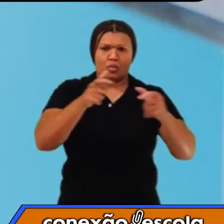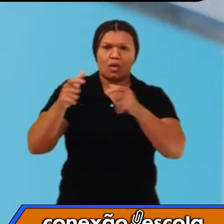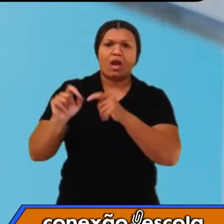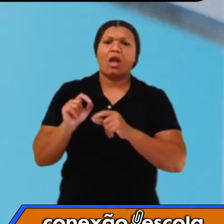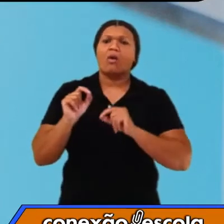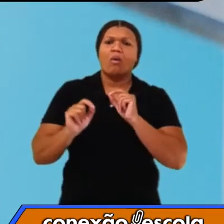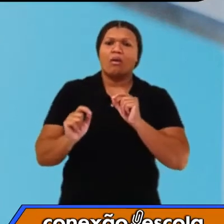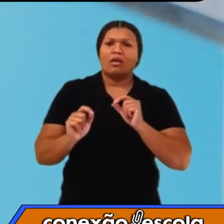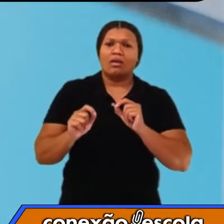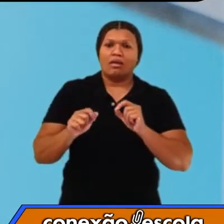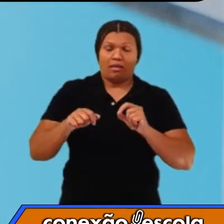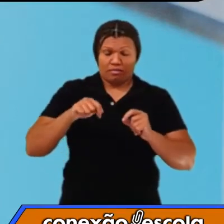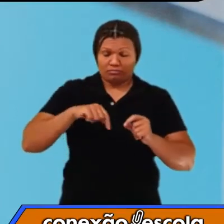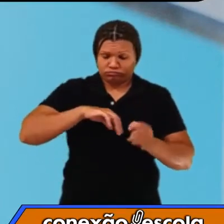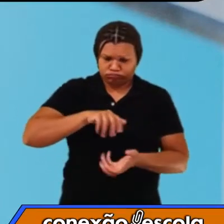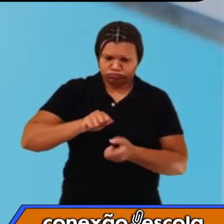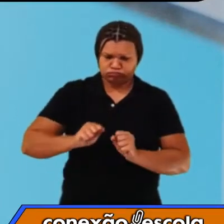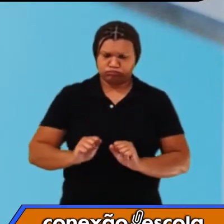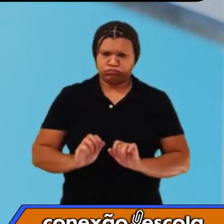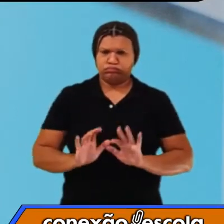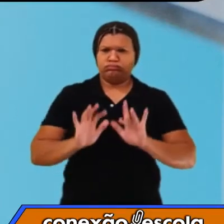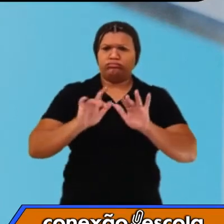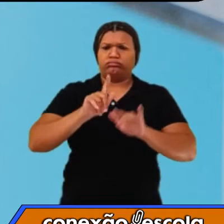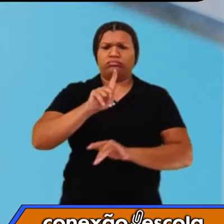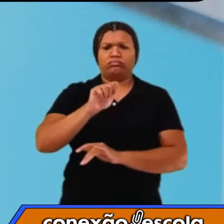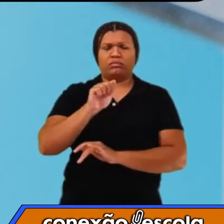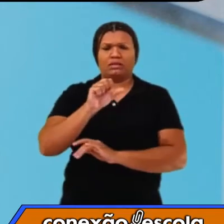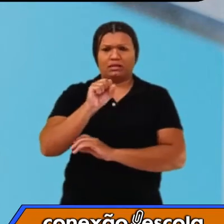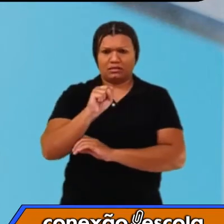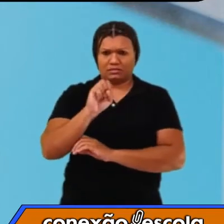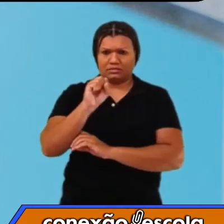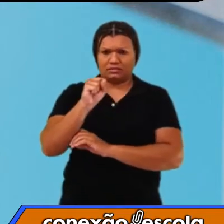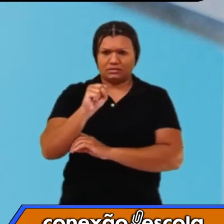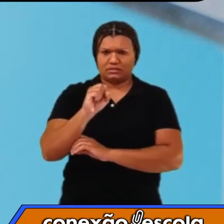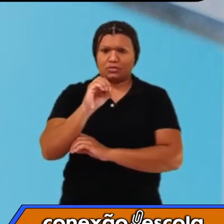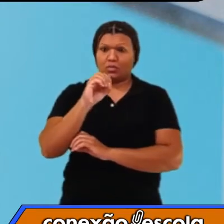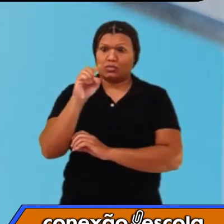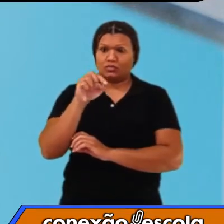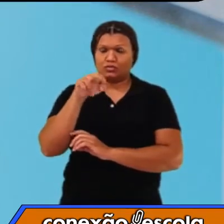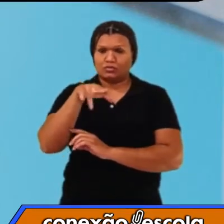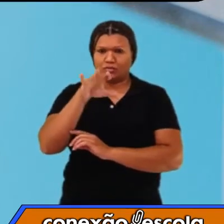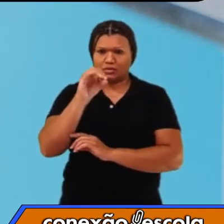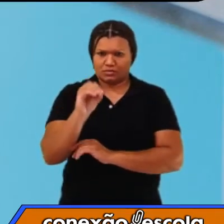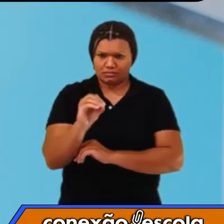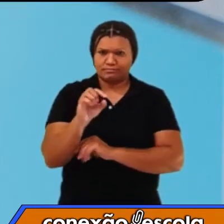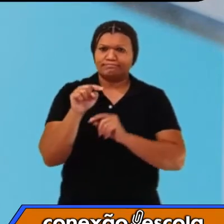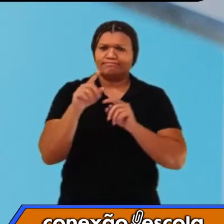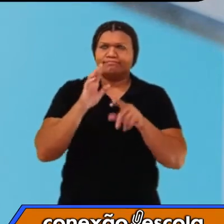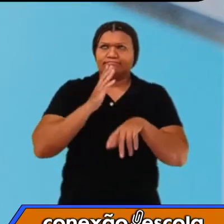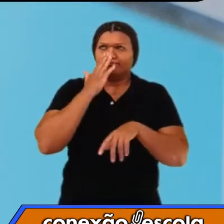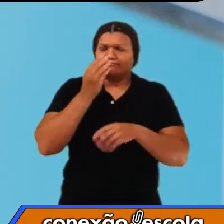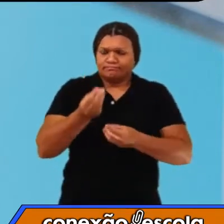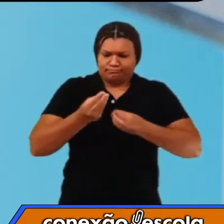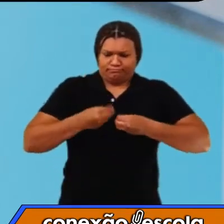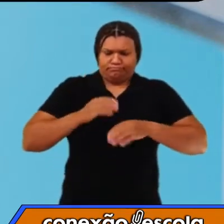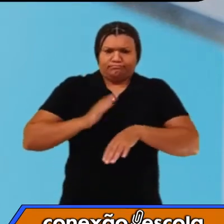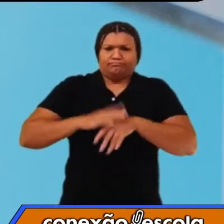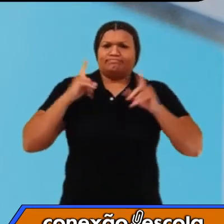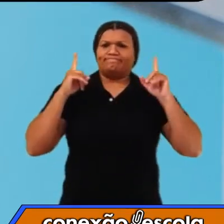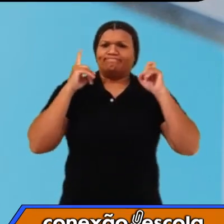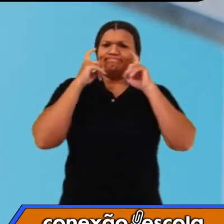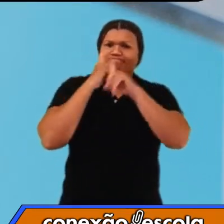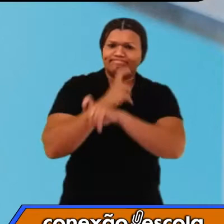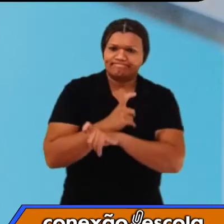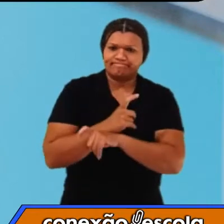gás ozônio. Isso, na contrapartida, vai dificultar esse exercício, né? O cumprimento dessa função da camada